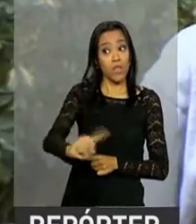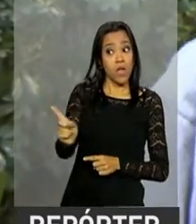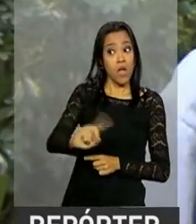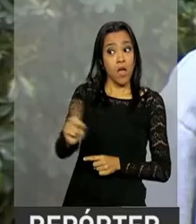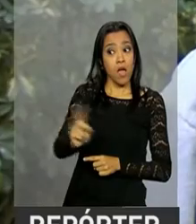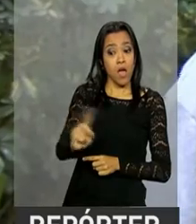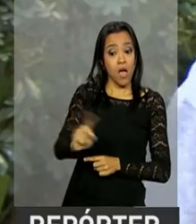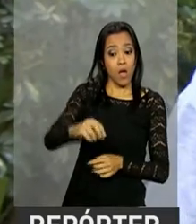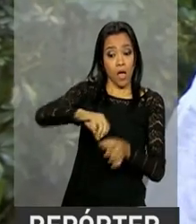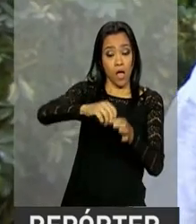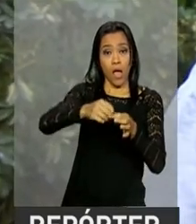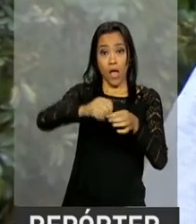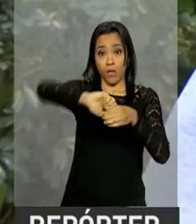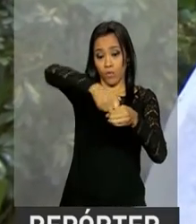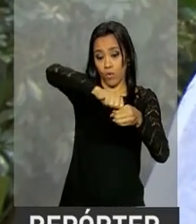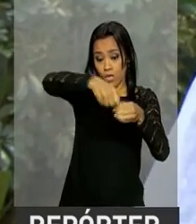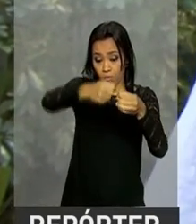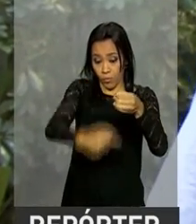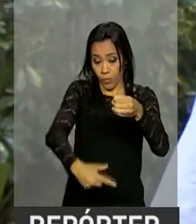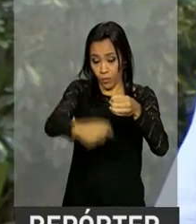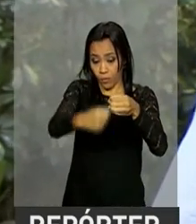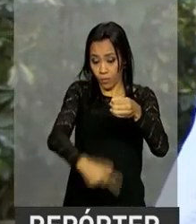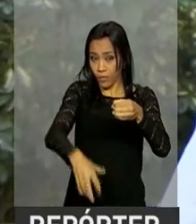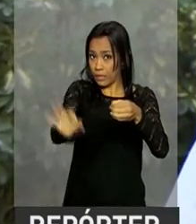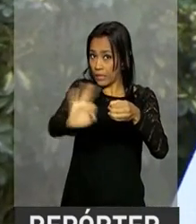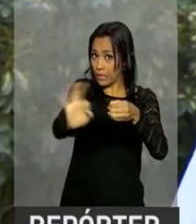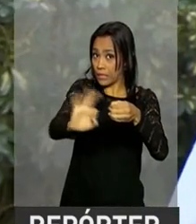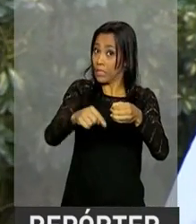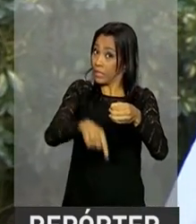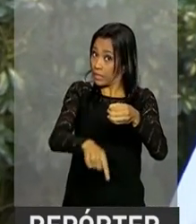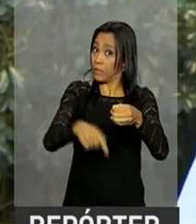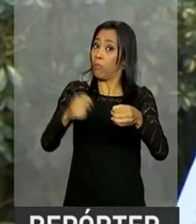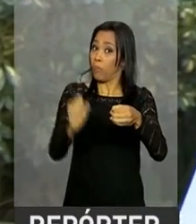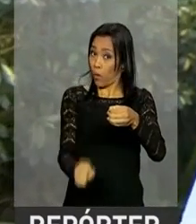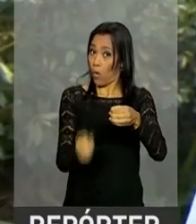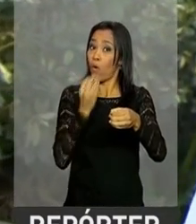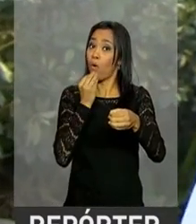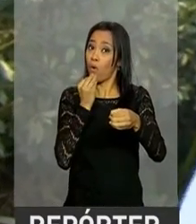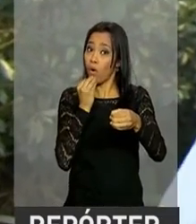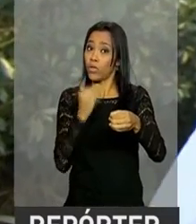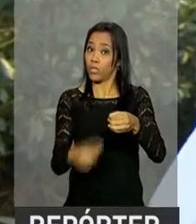deixar a torneira ficar pingando, porque senão vai criar dengue.